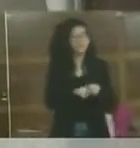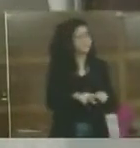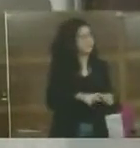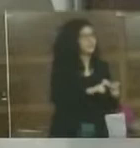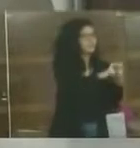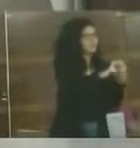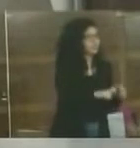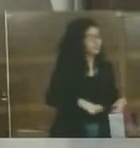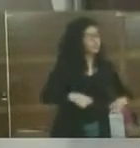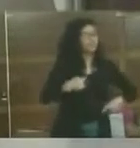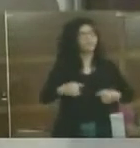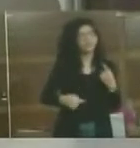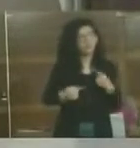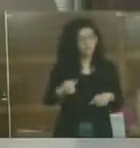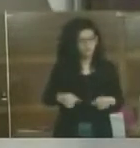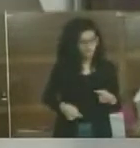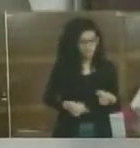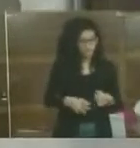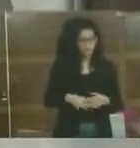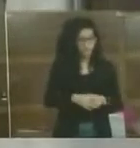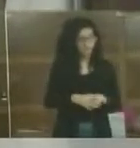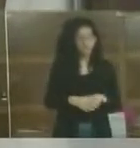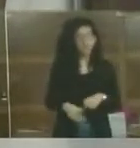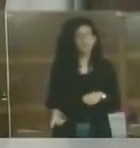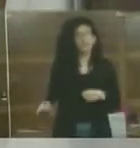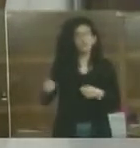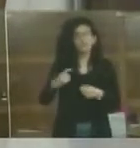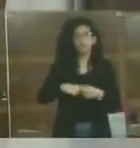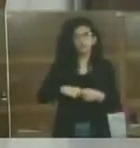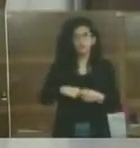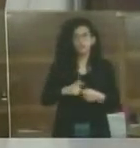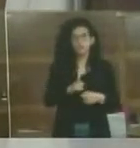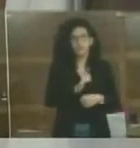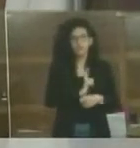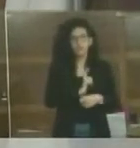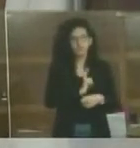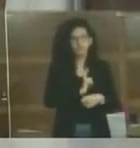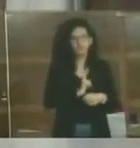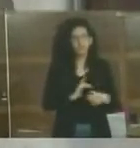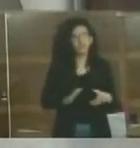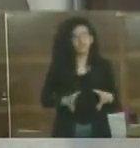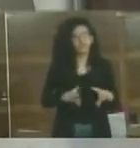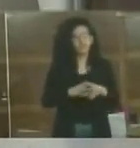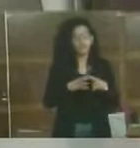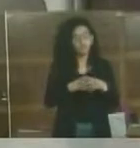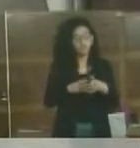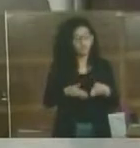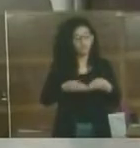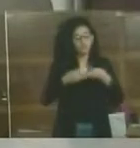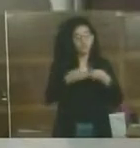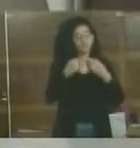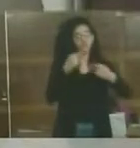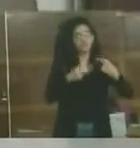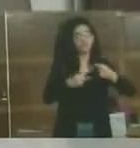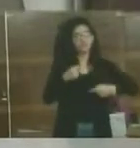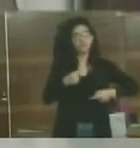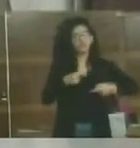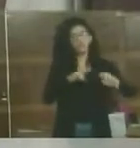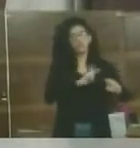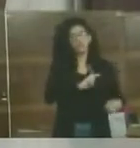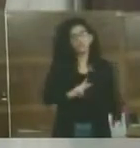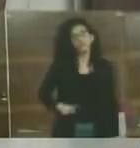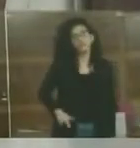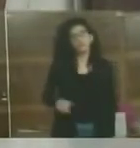essa discussão, voltar, sim, com a frente parlamentar do setor naval e discutir e levar lá para o presidente